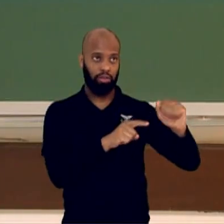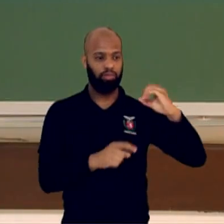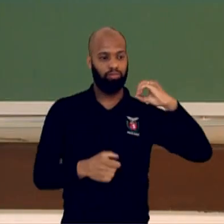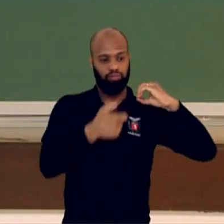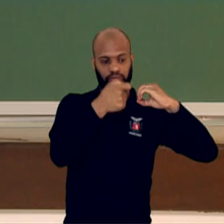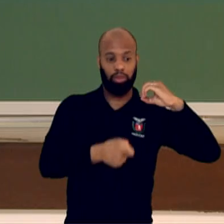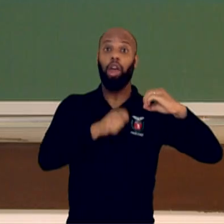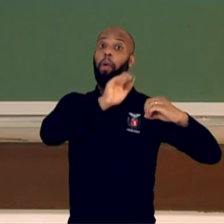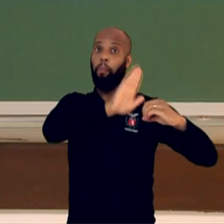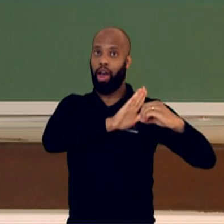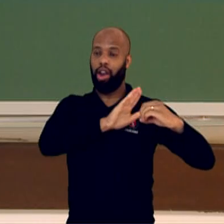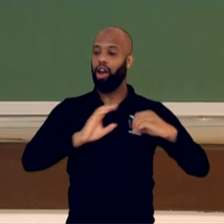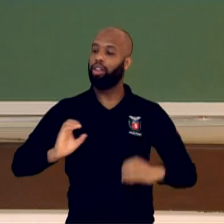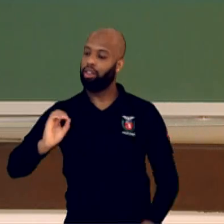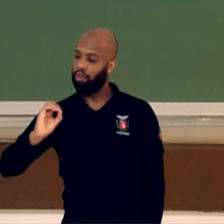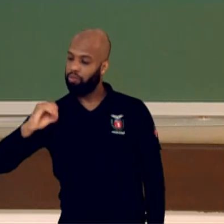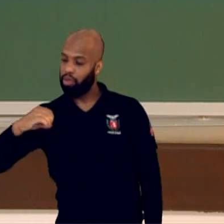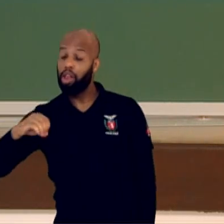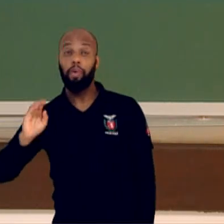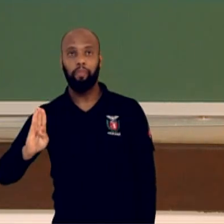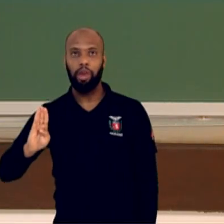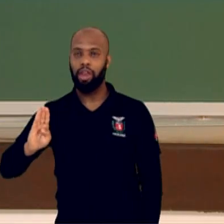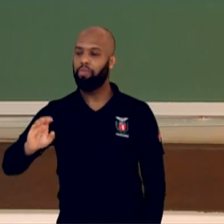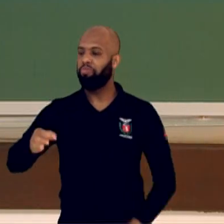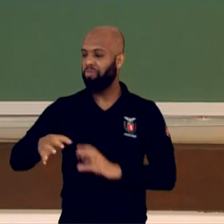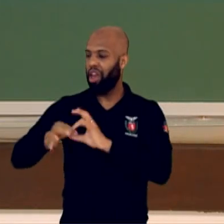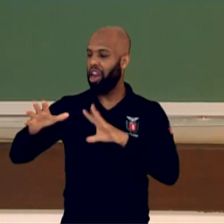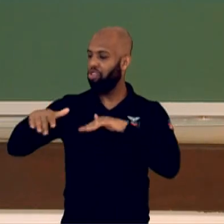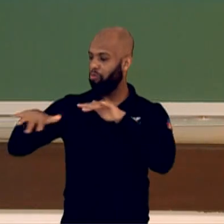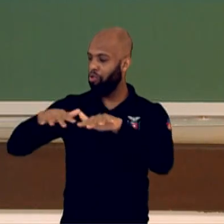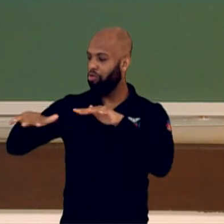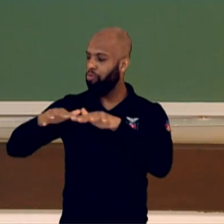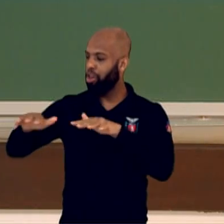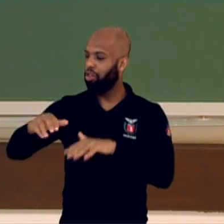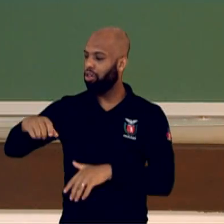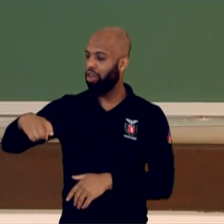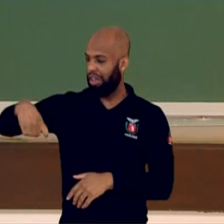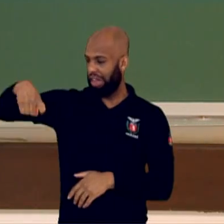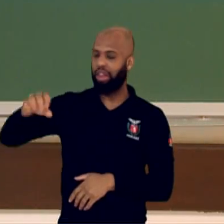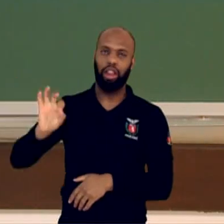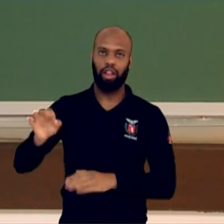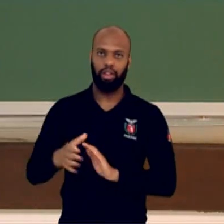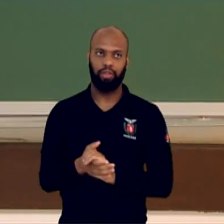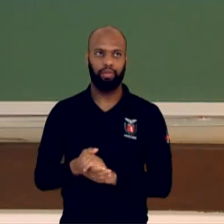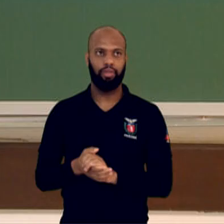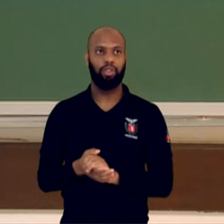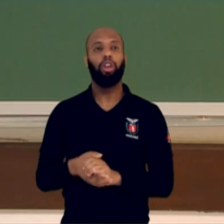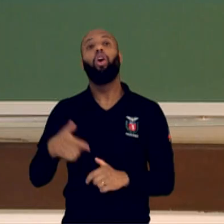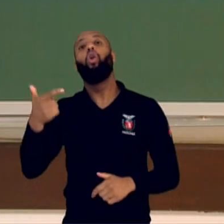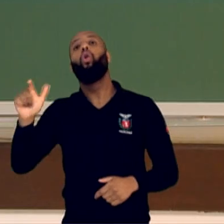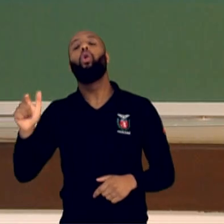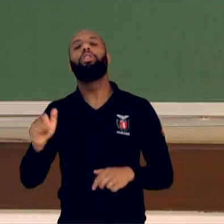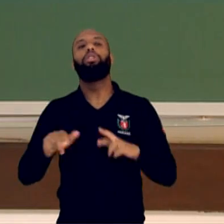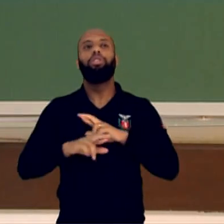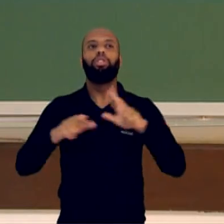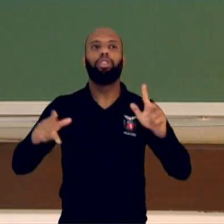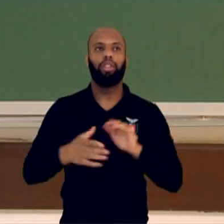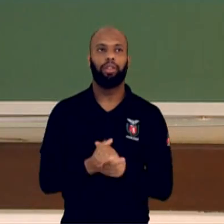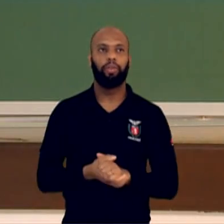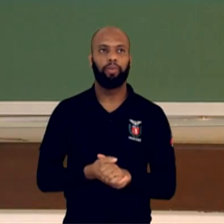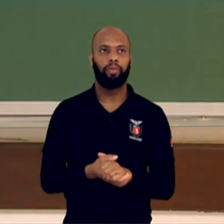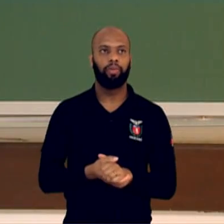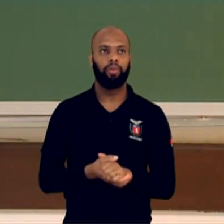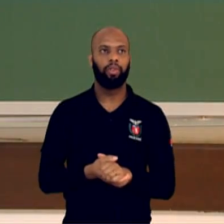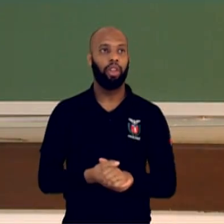móvel não tá presa em nada, ela está solta, certo? Primeira diferença, essa é fácil de lembrar. As outras diferenças.